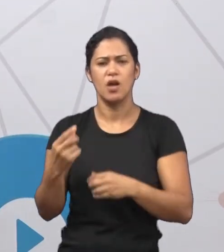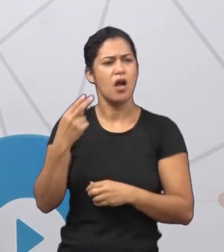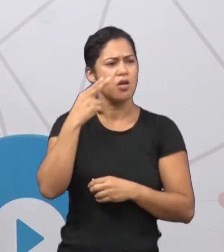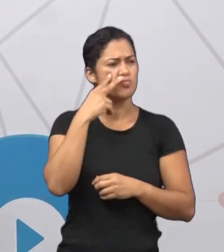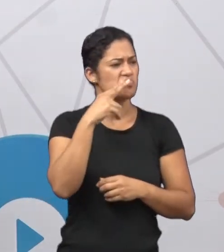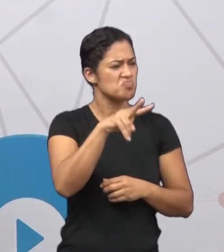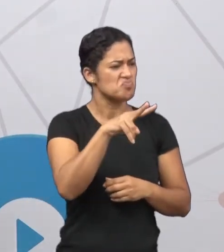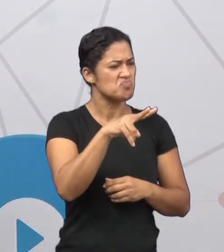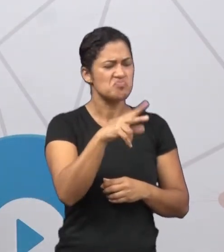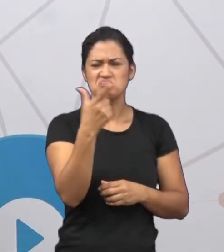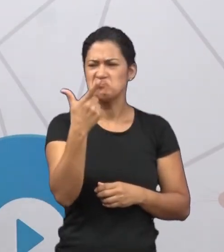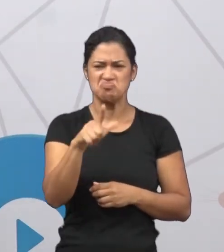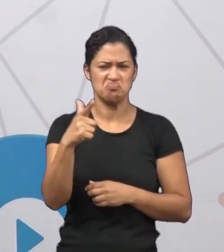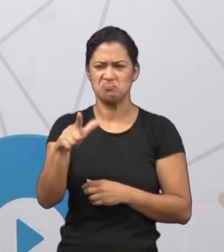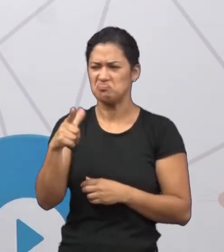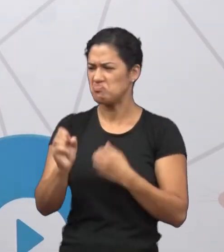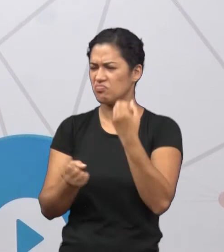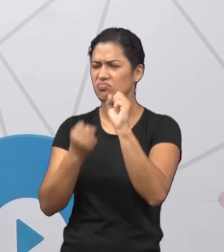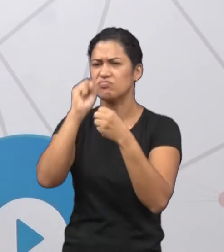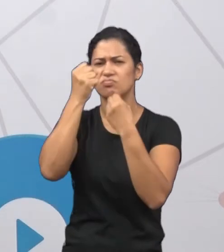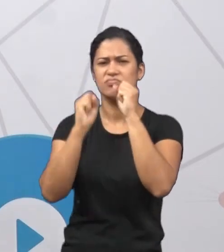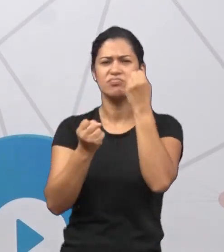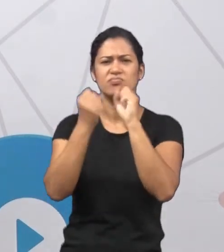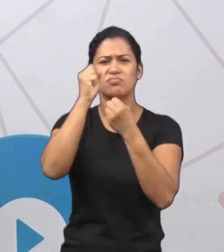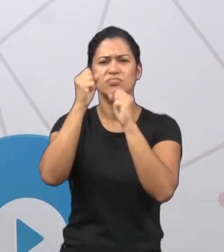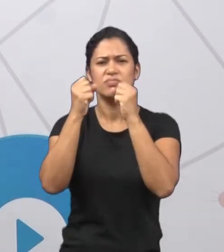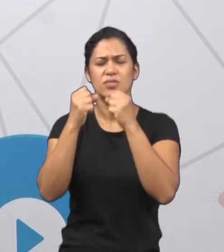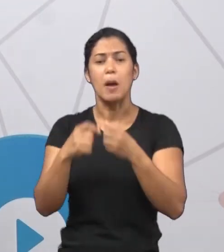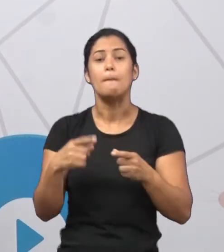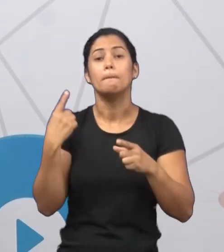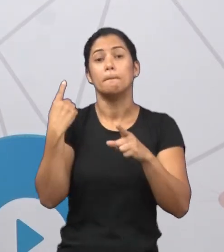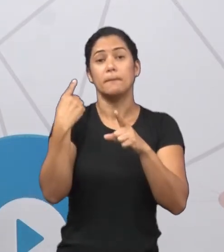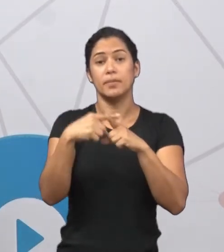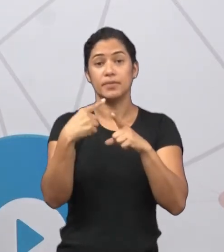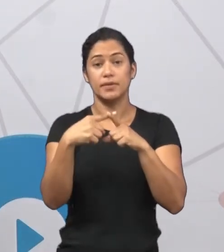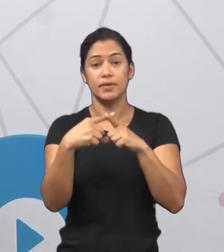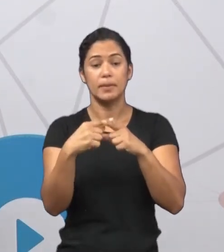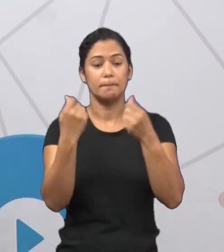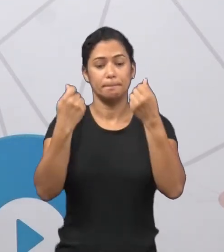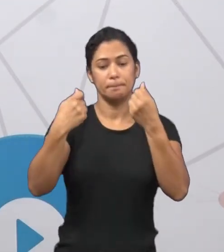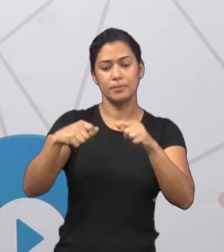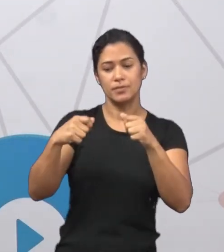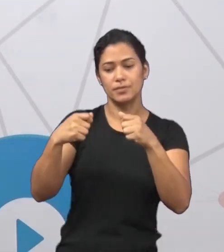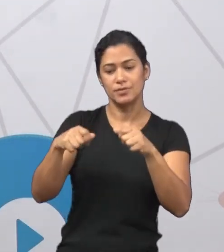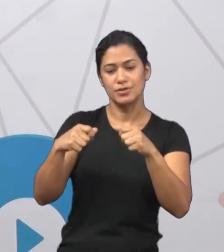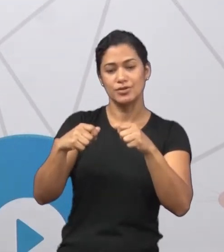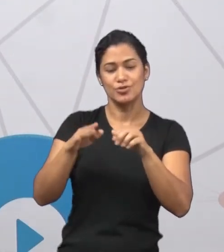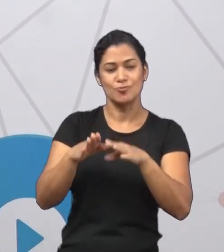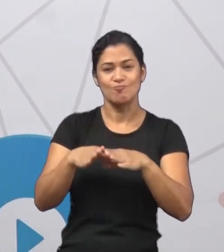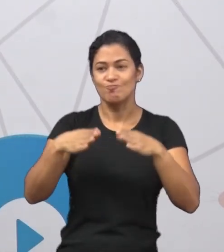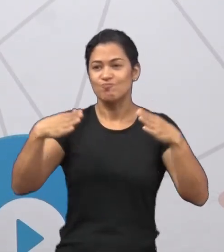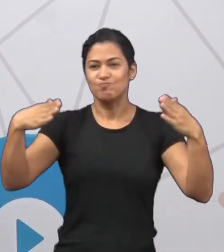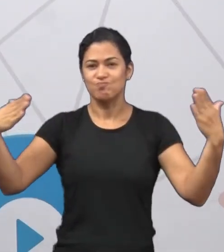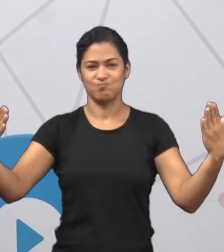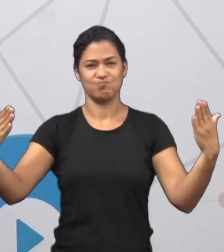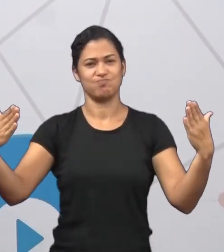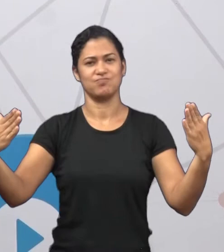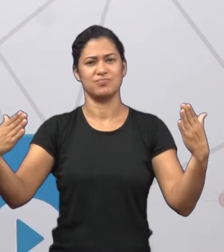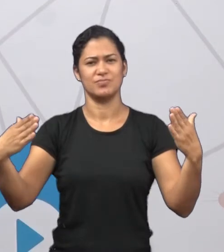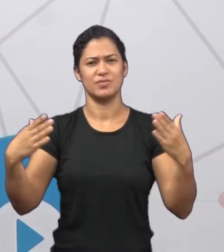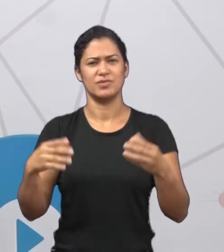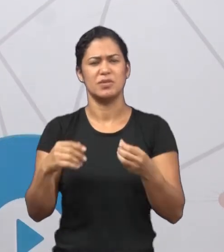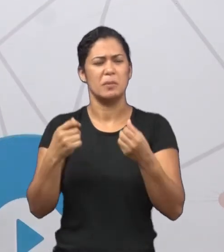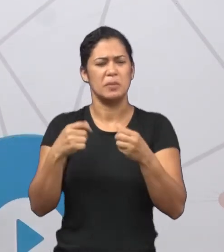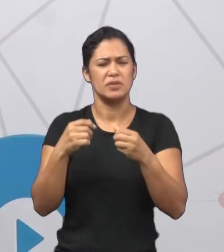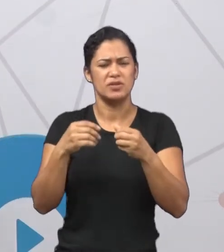aqui. Perto da minha casa não tem. Porque elas precisam de lugares maiores, elas precisam ter um lugar para colocar os dejetos, os restos